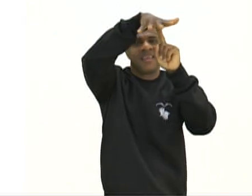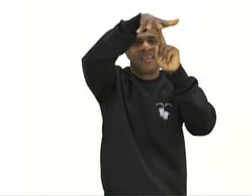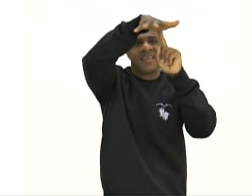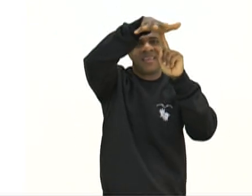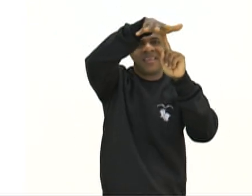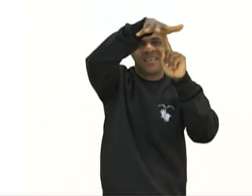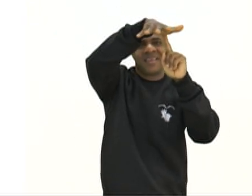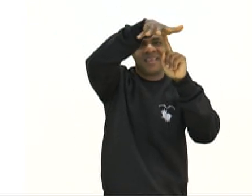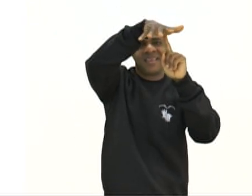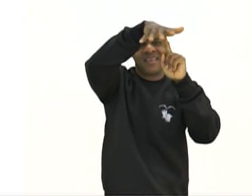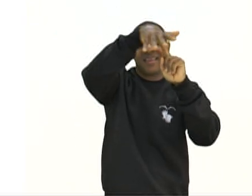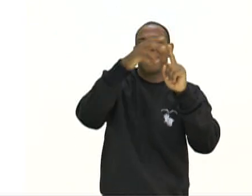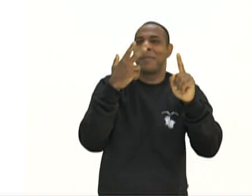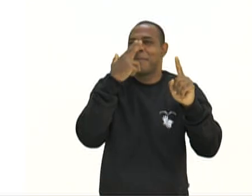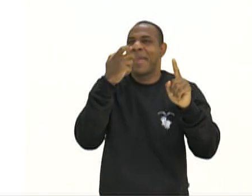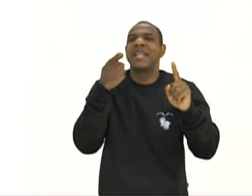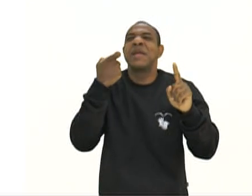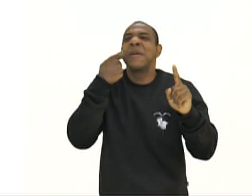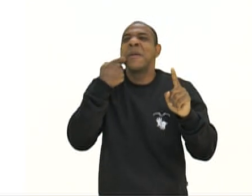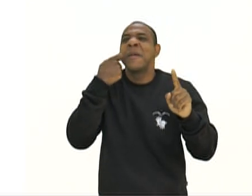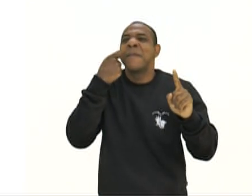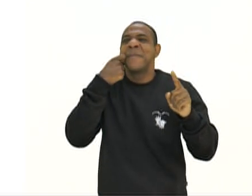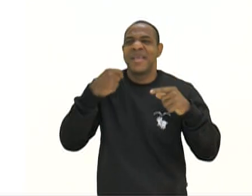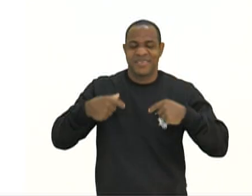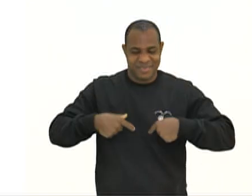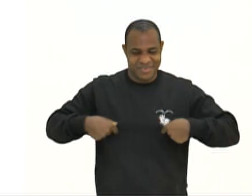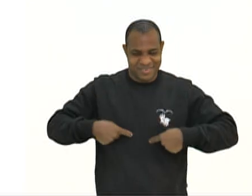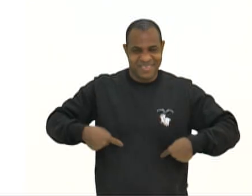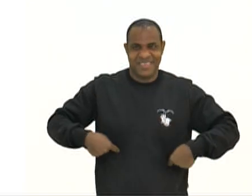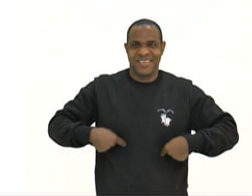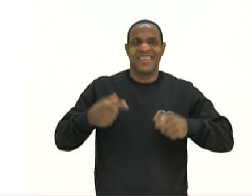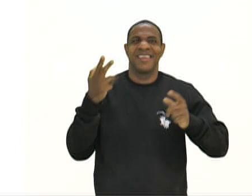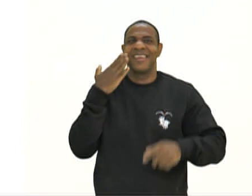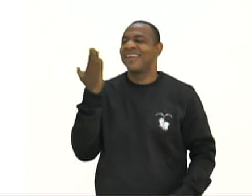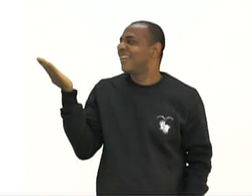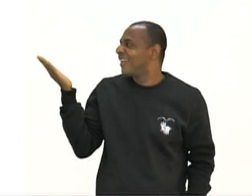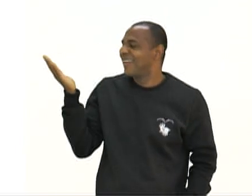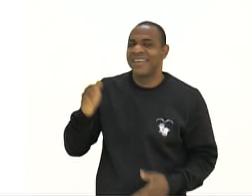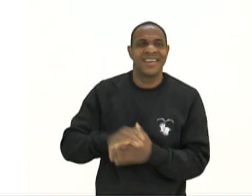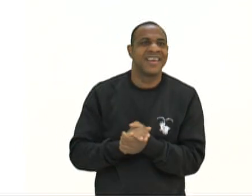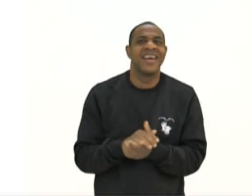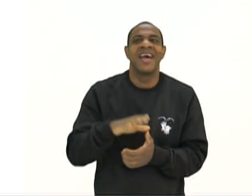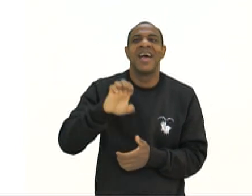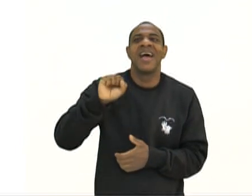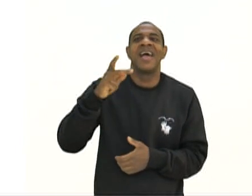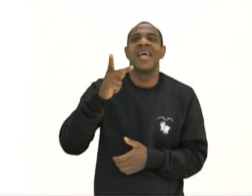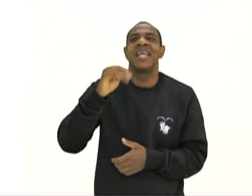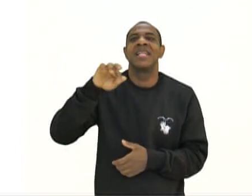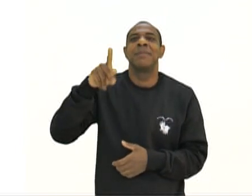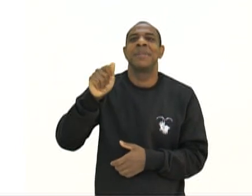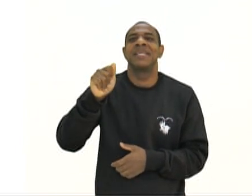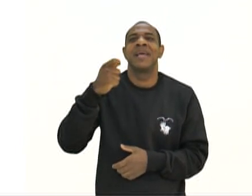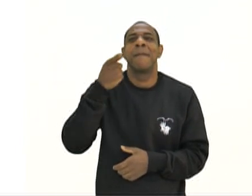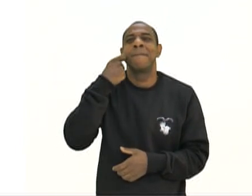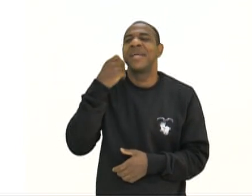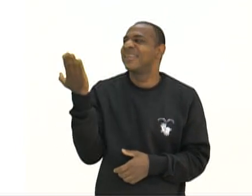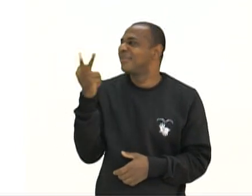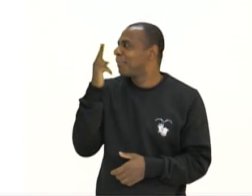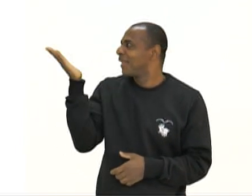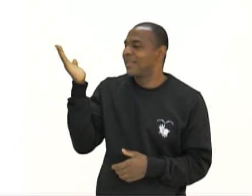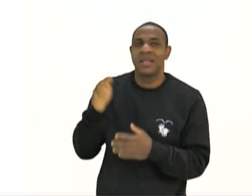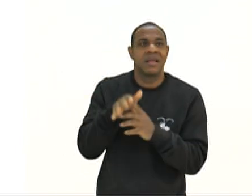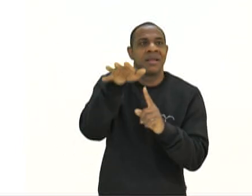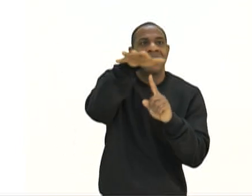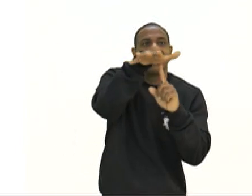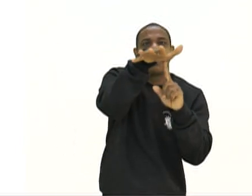de peixe. Então, pelo formato dela ali, que de fato lembra mesmo. O que acontece? Que temos ali como correspondência aqui, me acompanha na tela. Temos